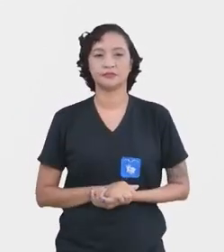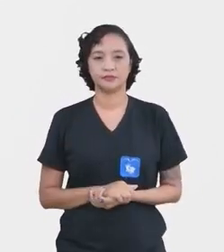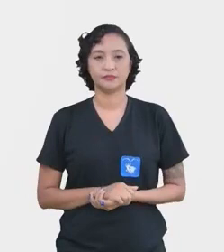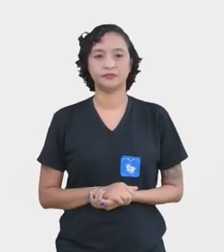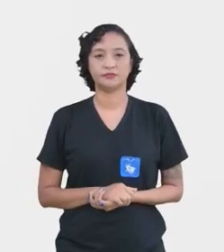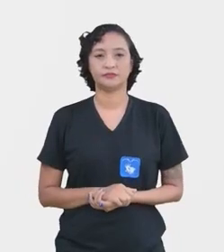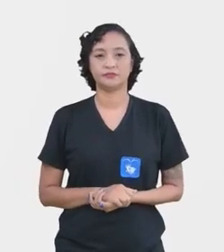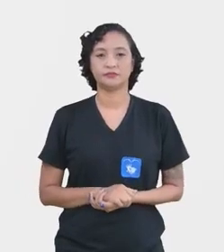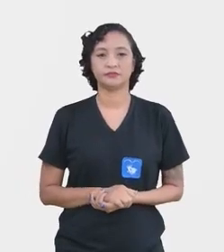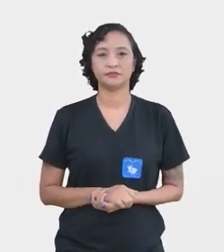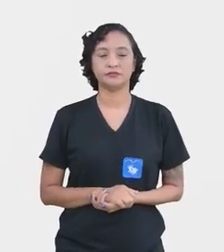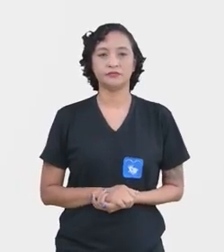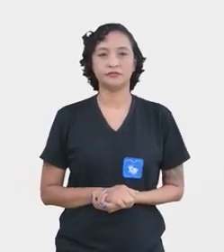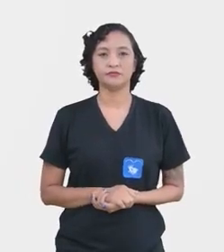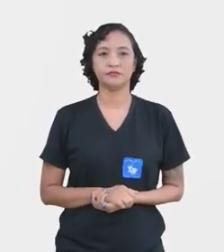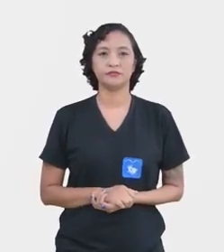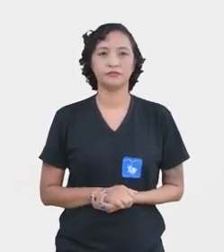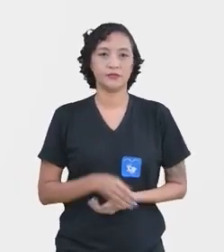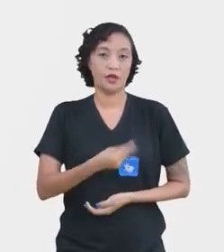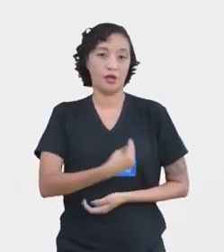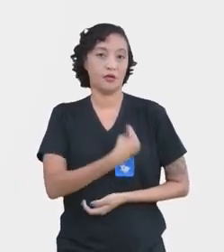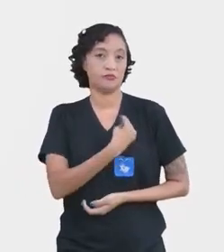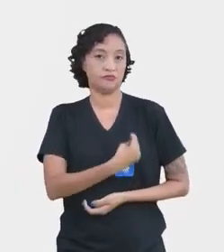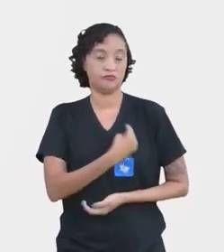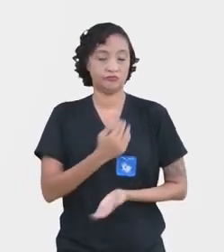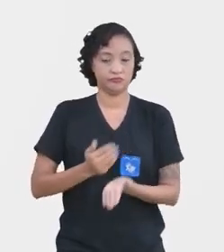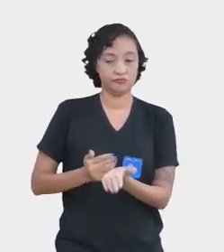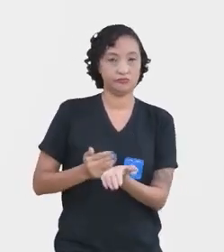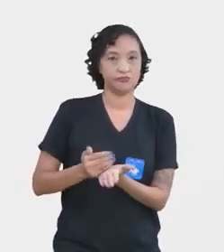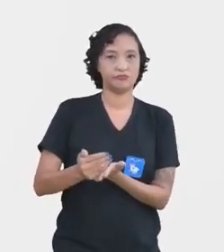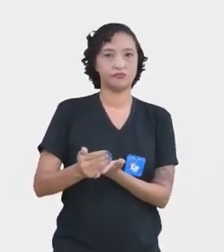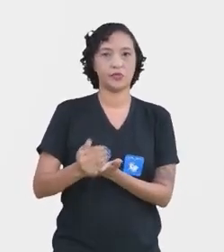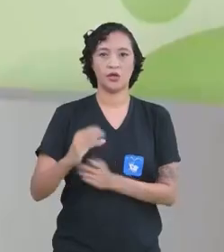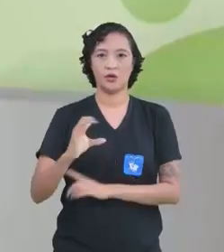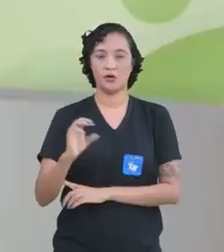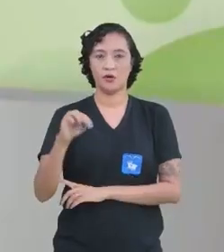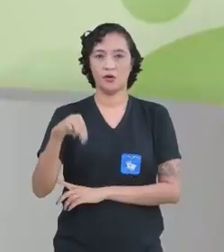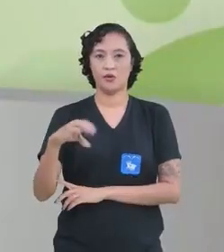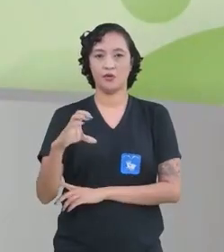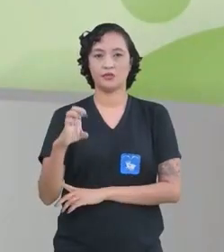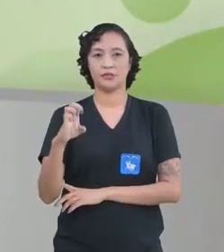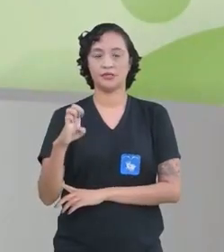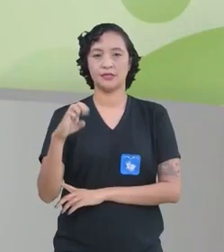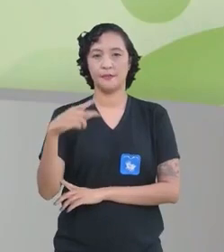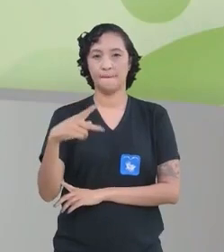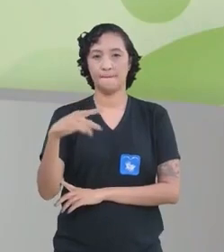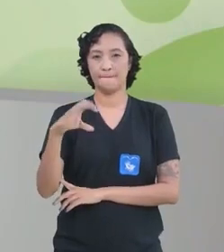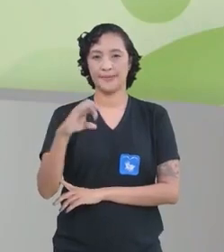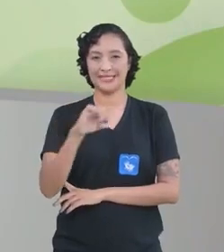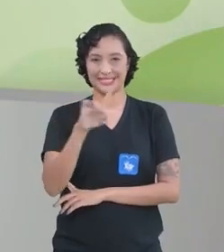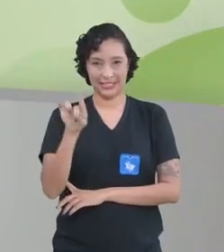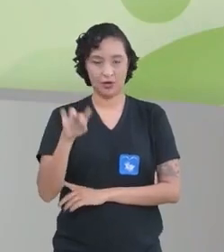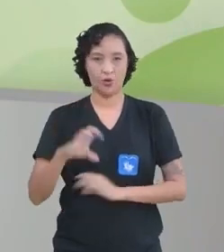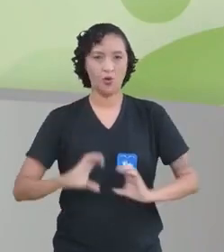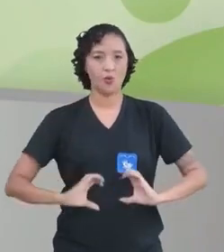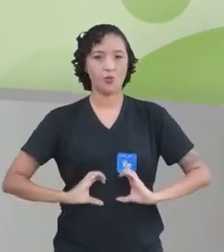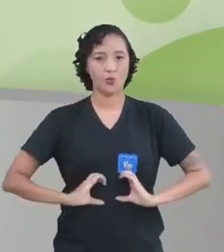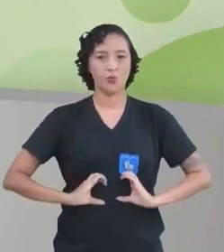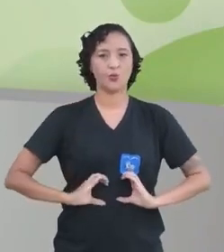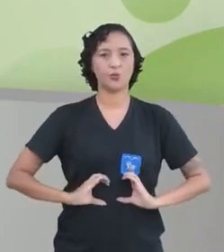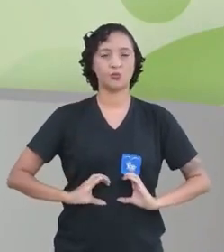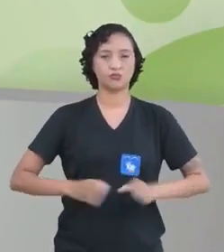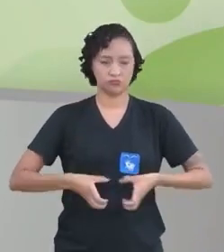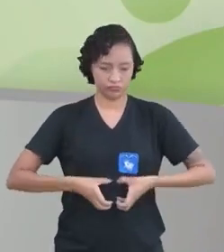aí a concepção. Concepção quer dizer o momento em que o útero consegue, de uma